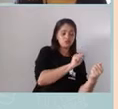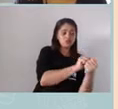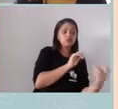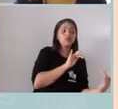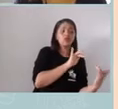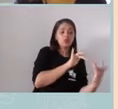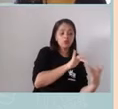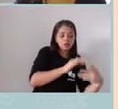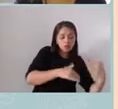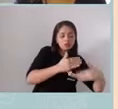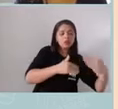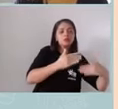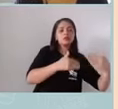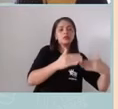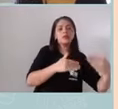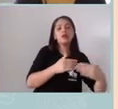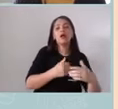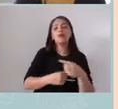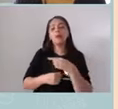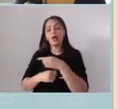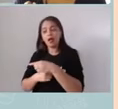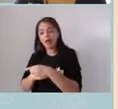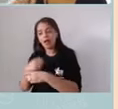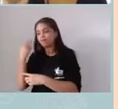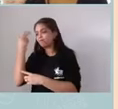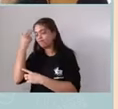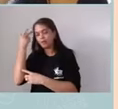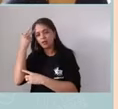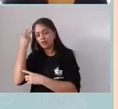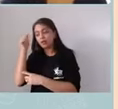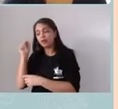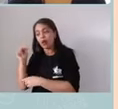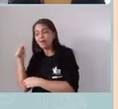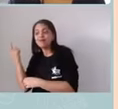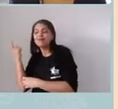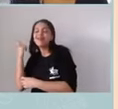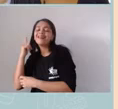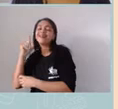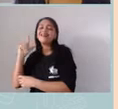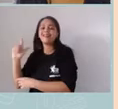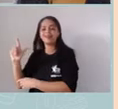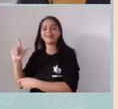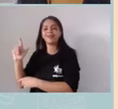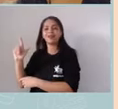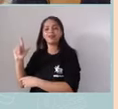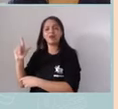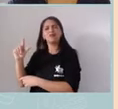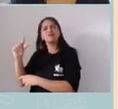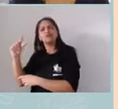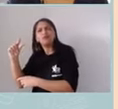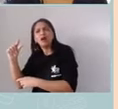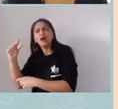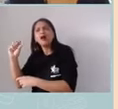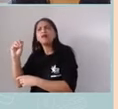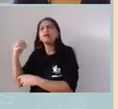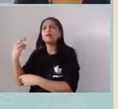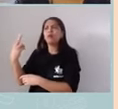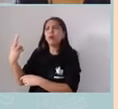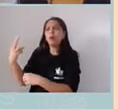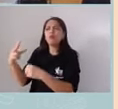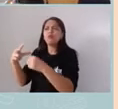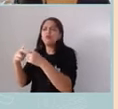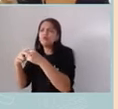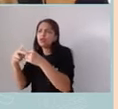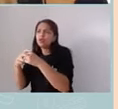sobre essa questão das vacinas. Mas aí a gente vai receber, né? Ou uma parte desse agente infeccioso, né? Uma parte do vírus, uma parte